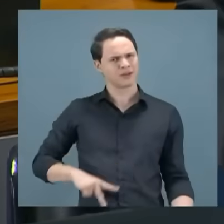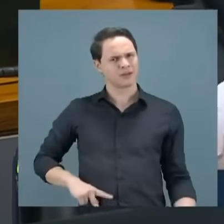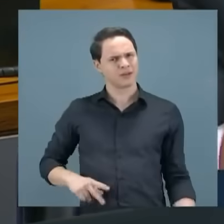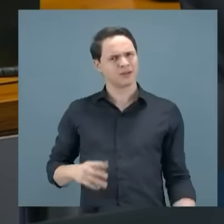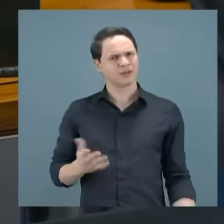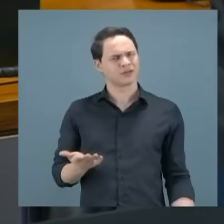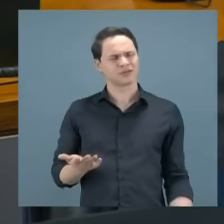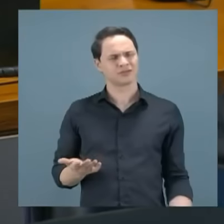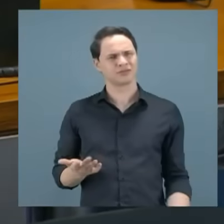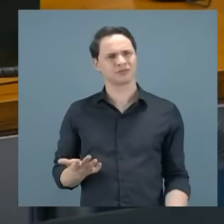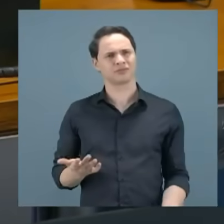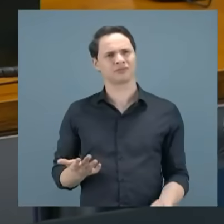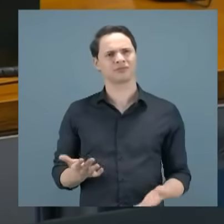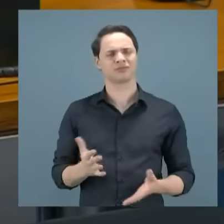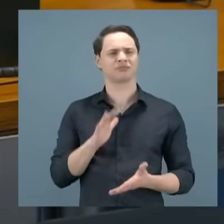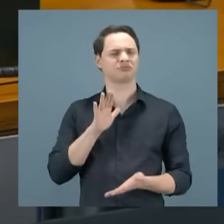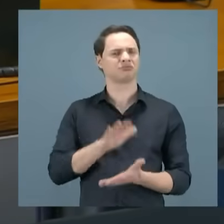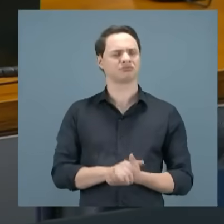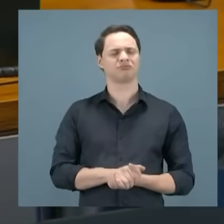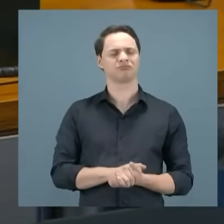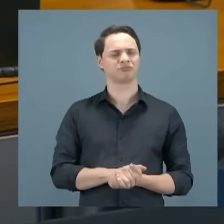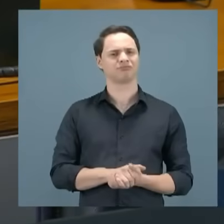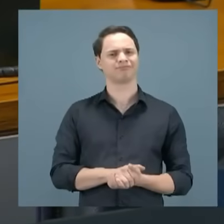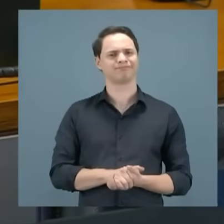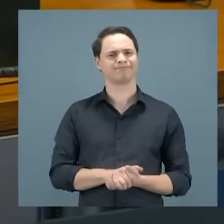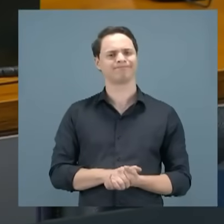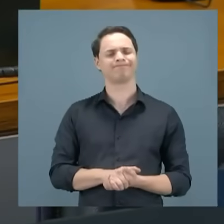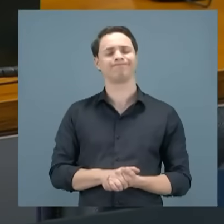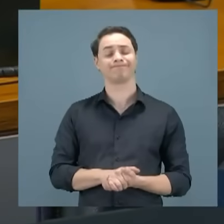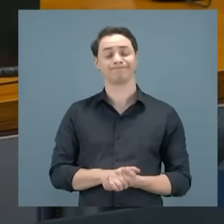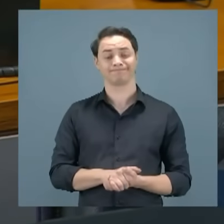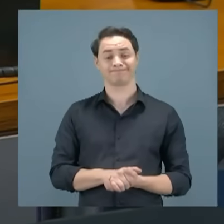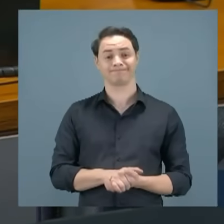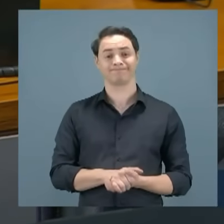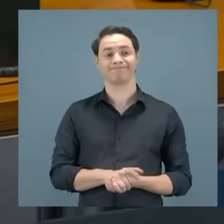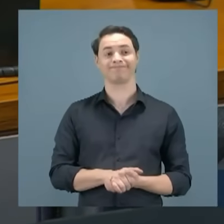casas como os condutores aqui do trabalho.